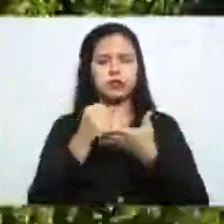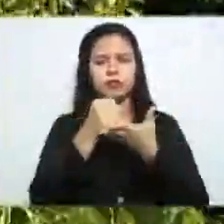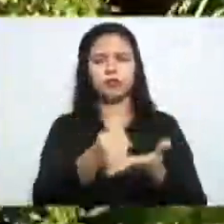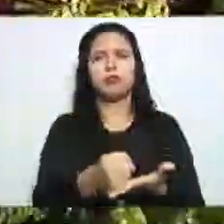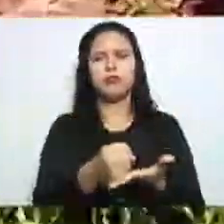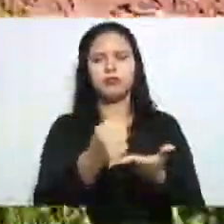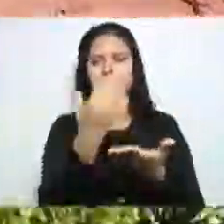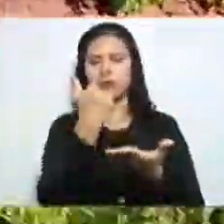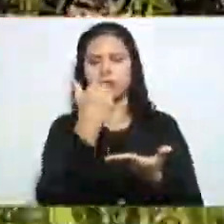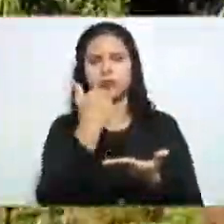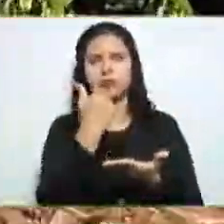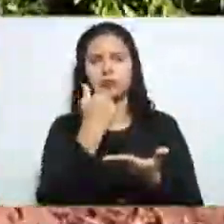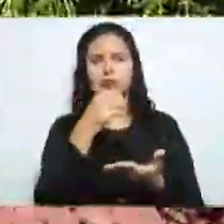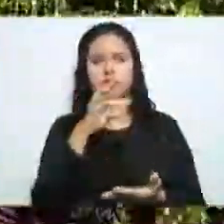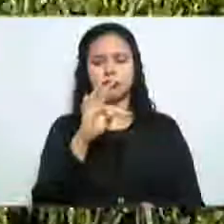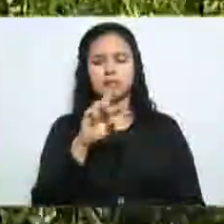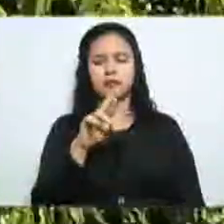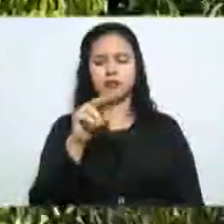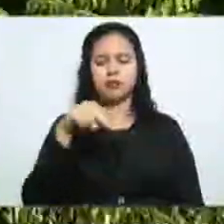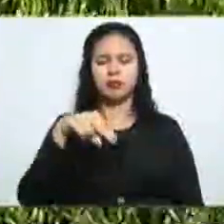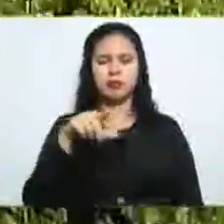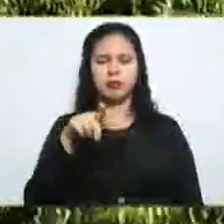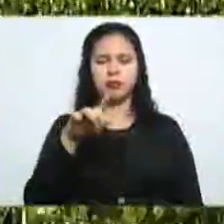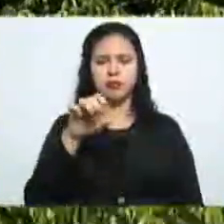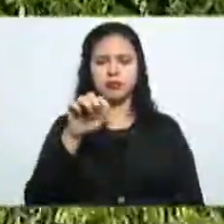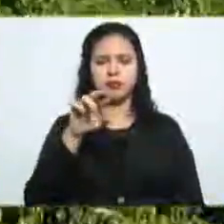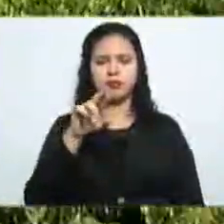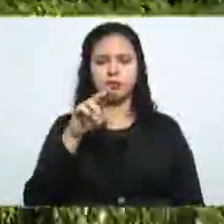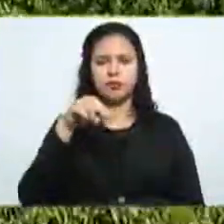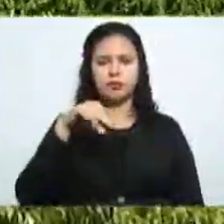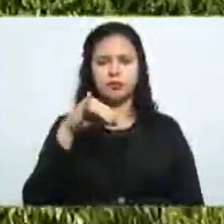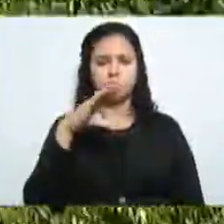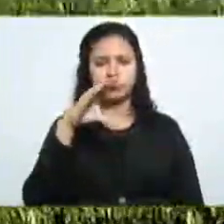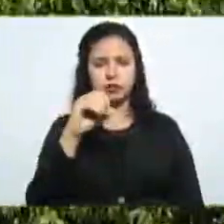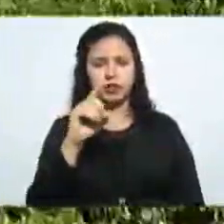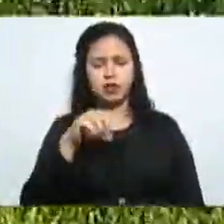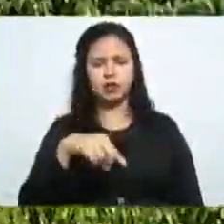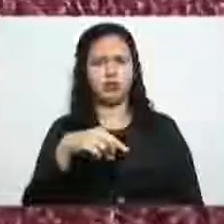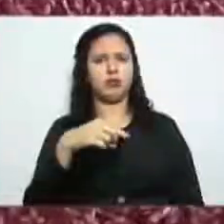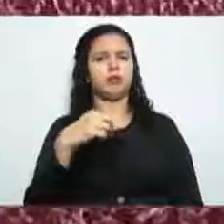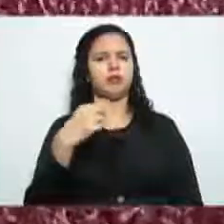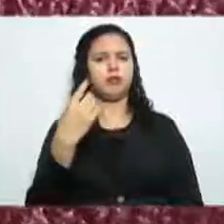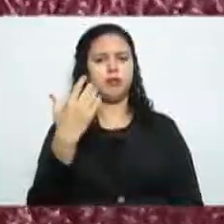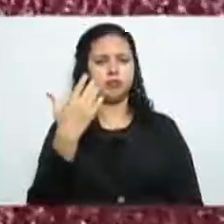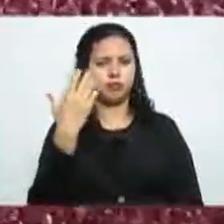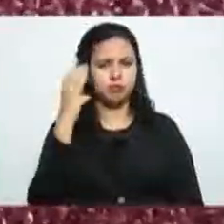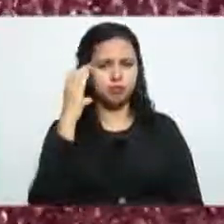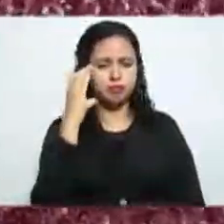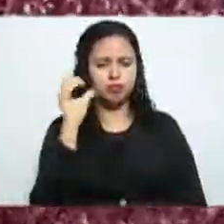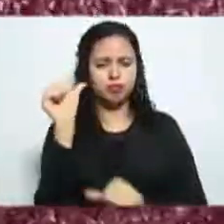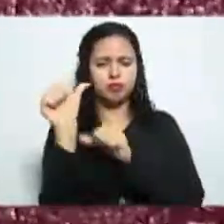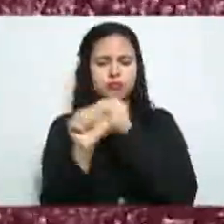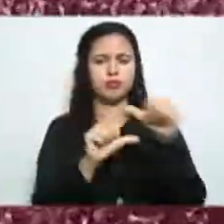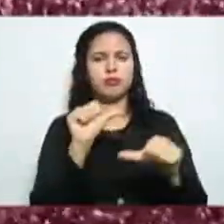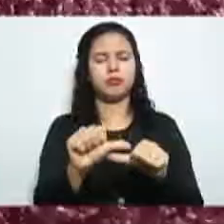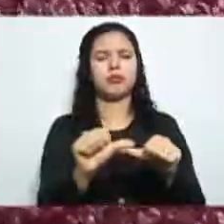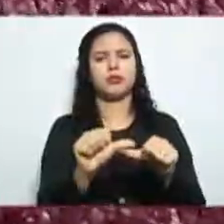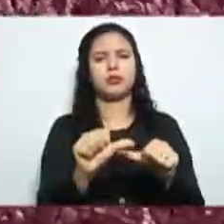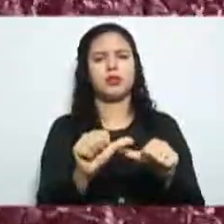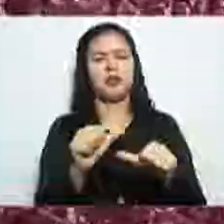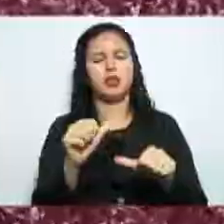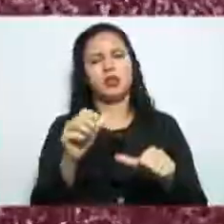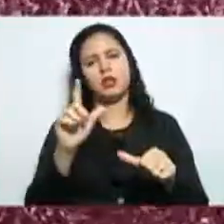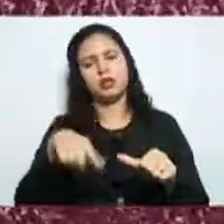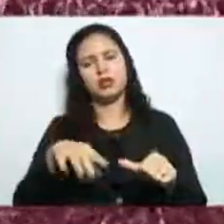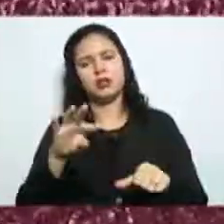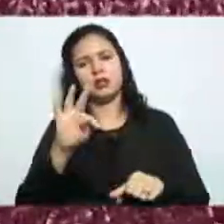alimentos transgênicos, que são aqueles alimentos geneticamente modificados. São técnicas usadas nas plantas para que